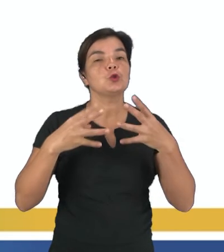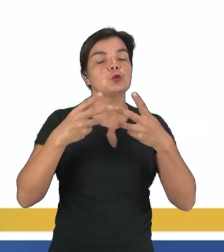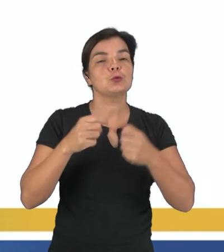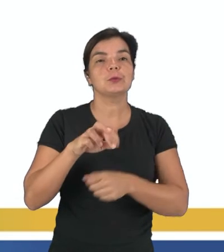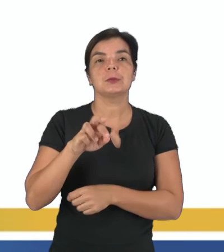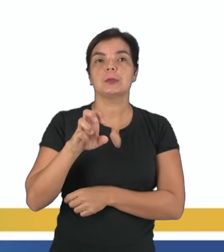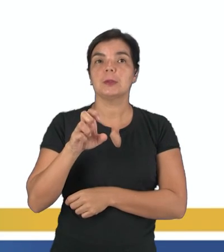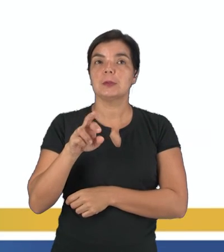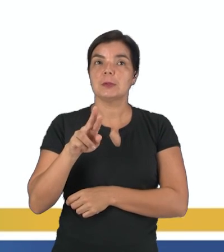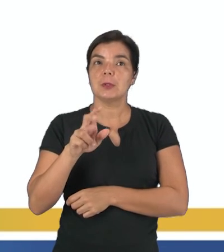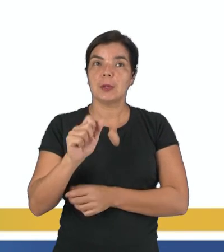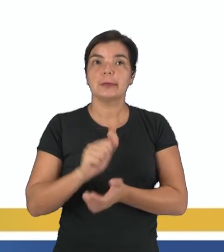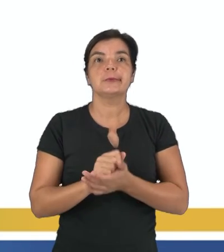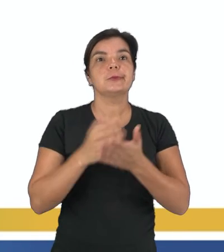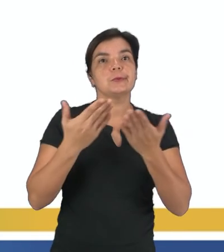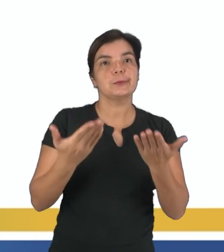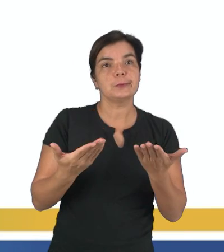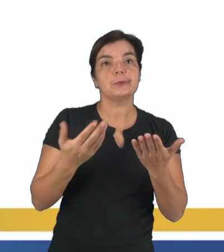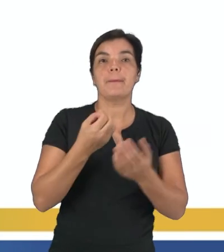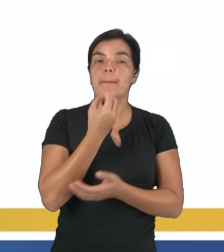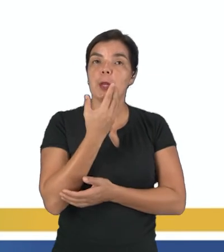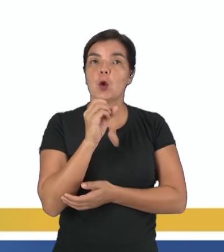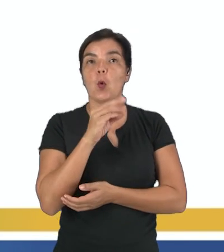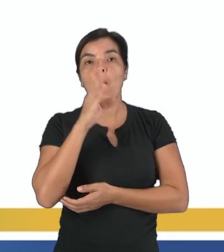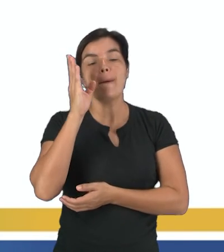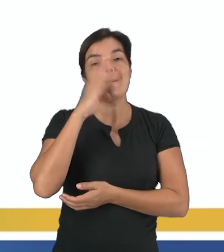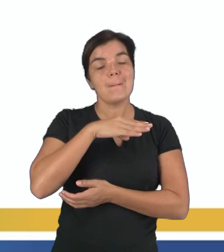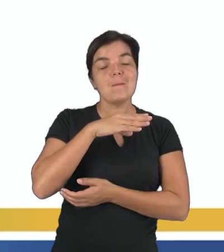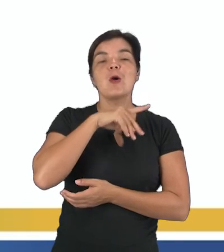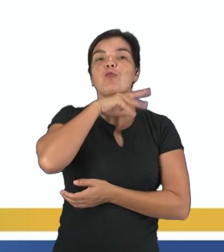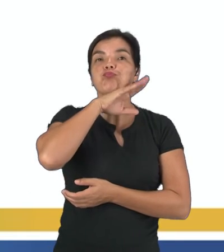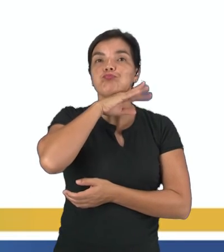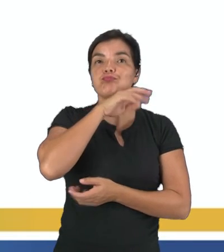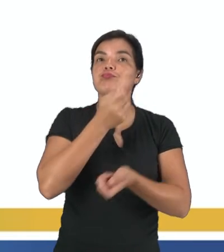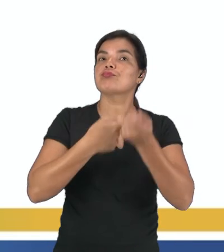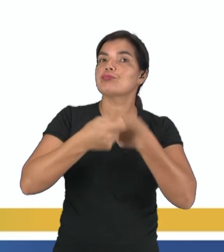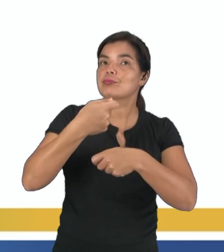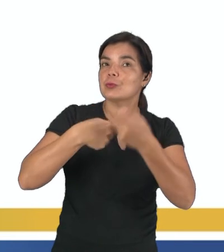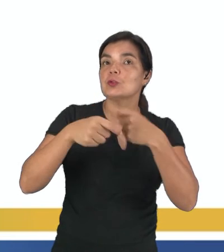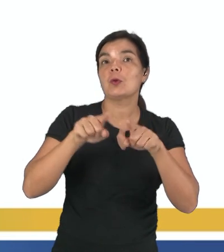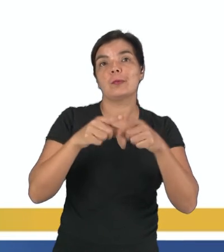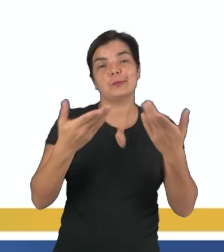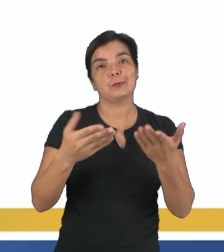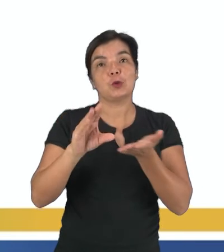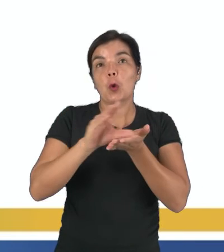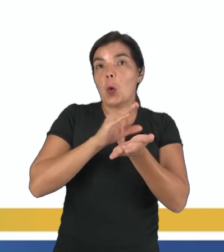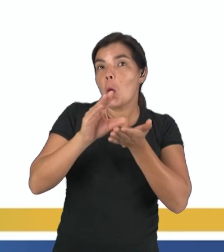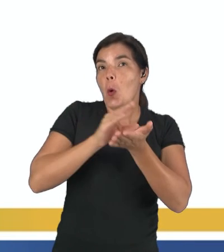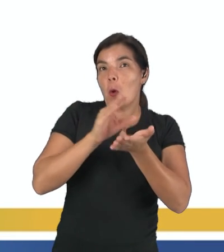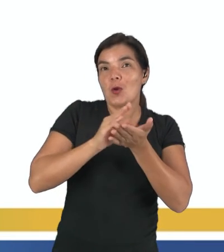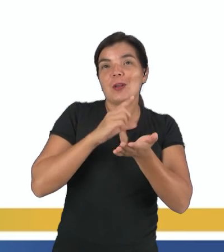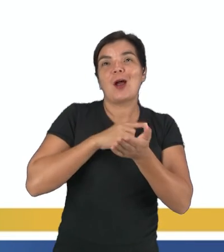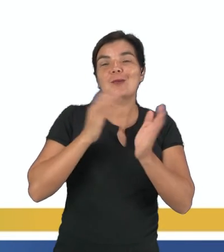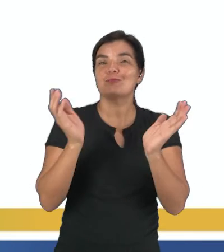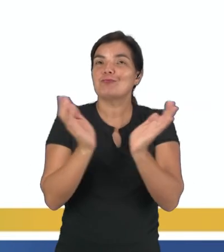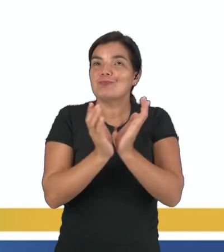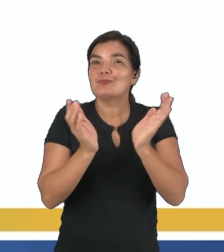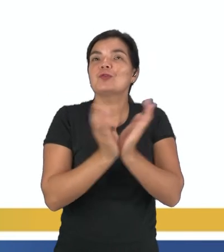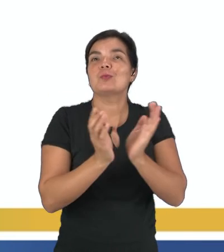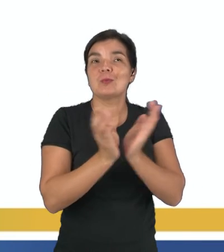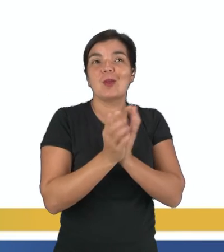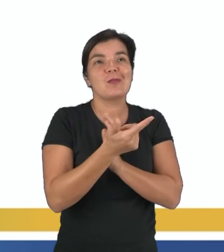a todos os erários, sejam eles bem ou mal administrados. Ora, sem recursos obtidos